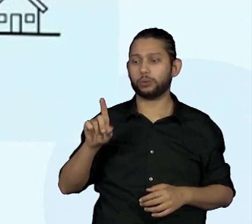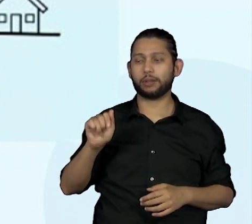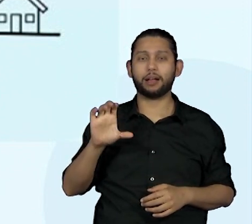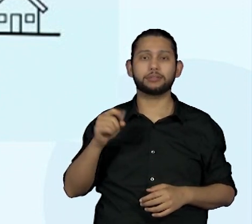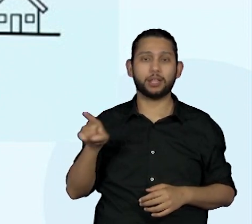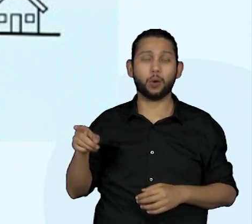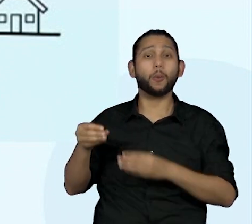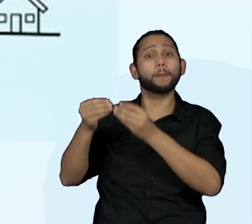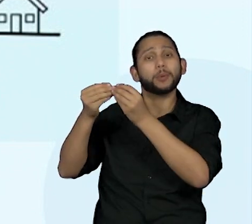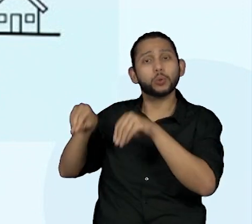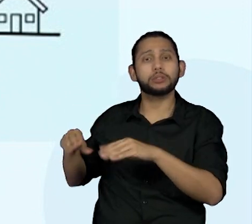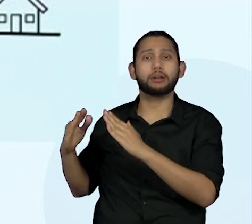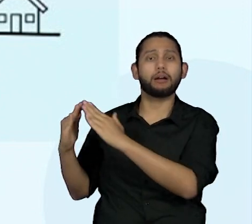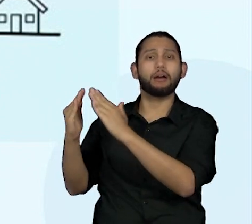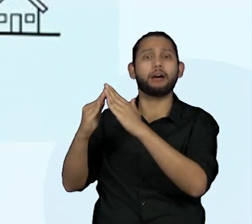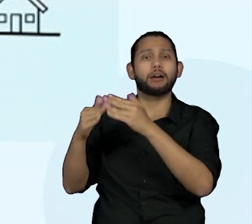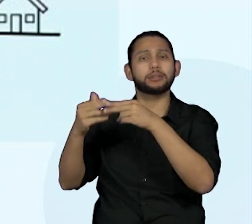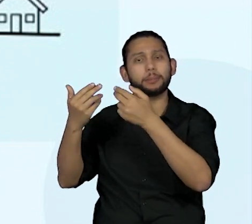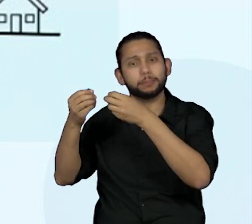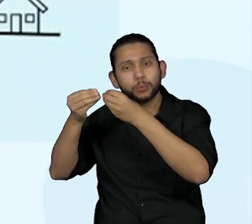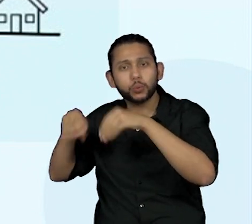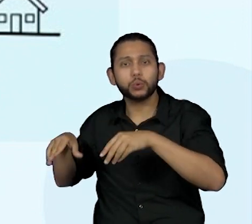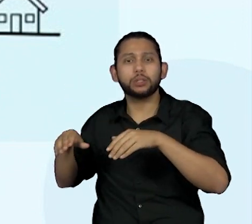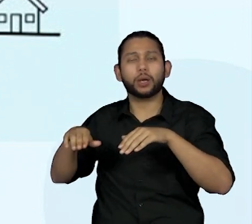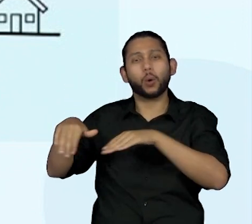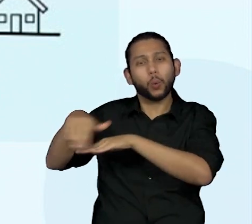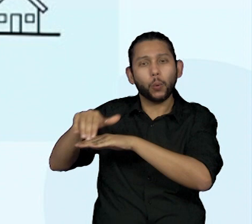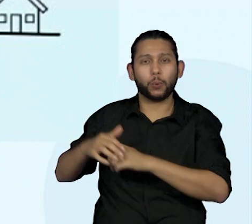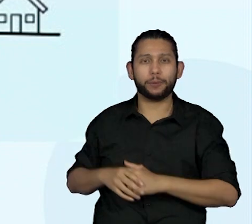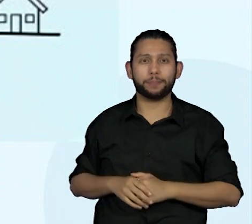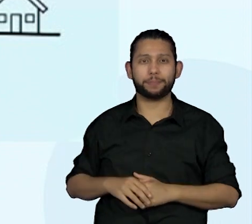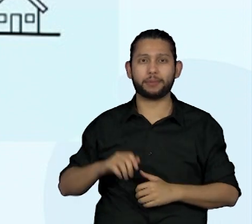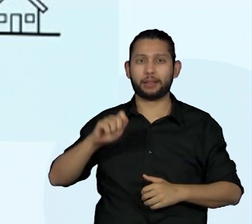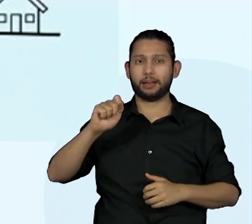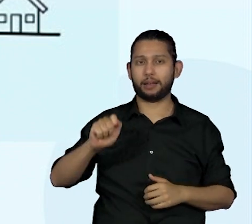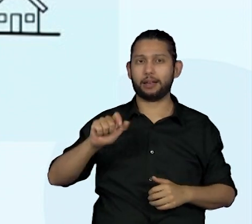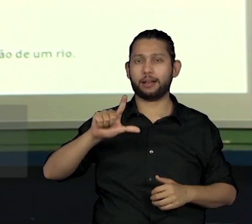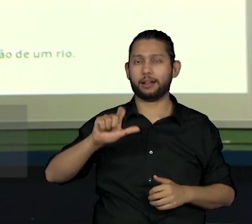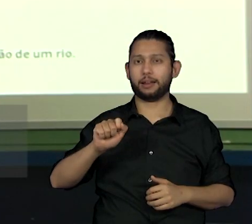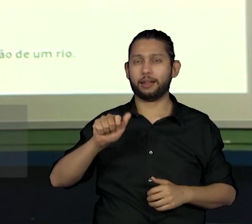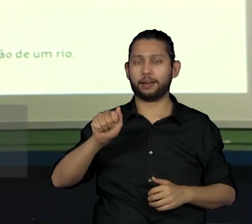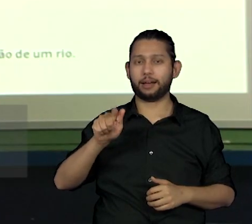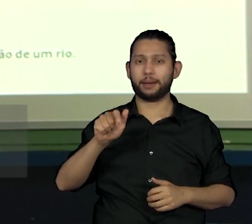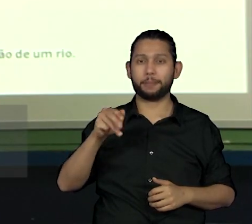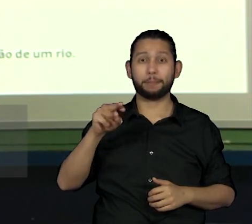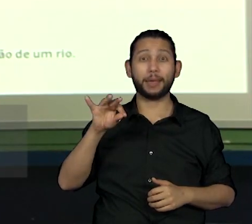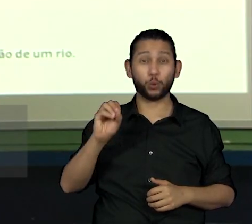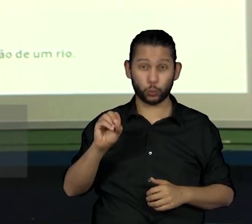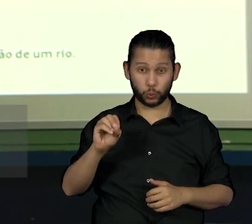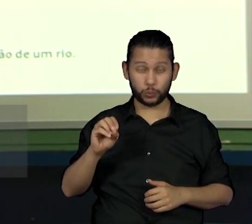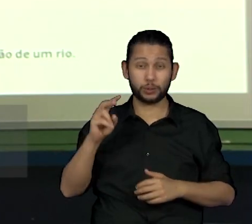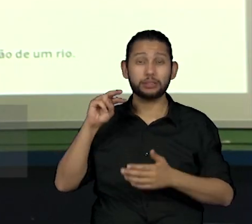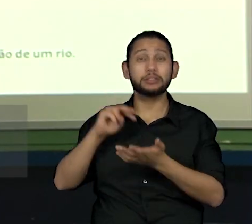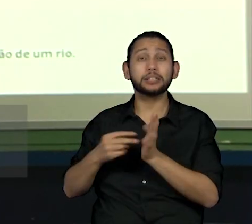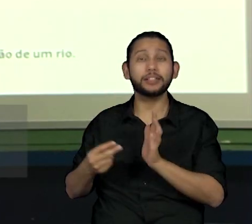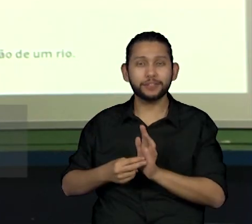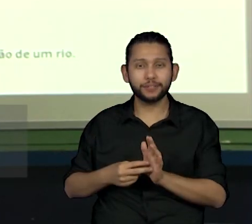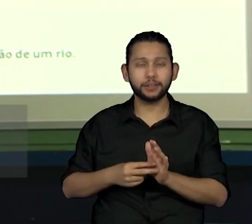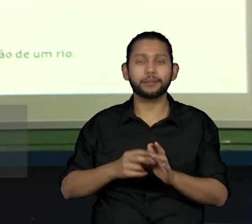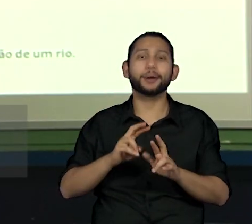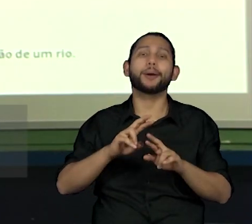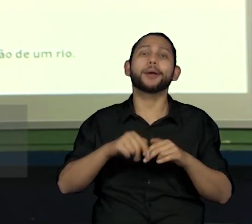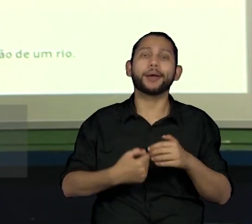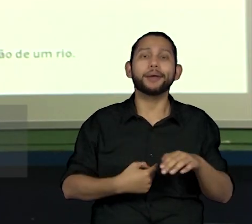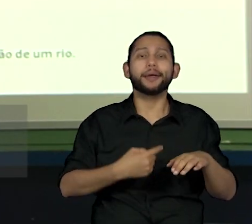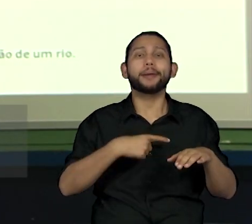e a cidade. E alagamento é quando as bocas de lobo ou bueiros entopem, né? Por isso a consciência de não